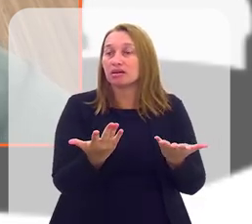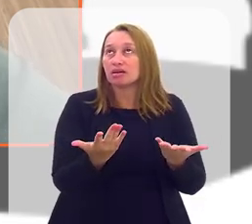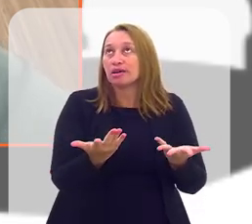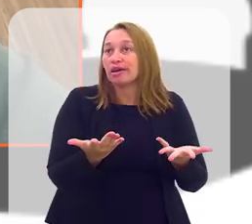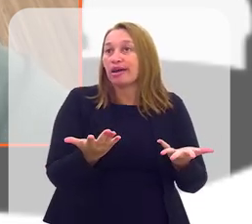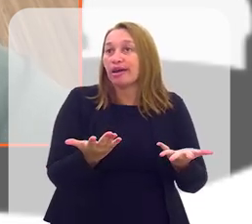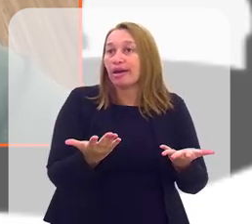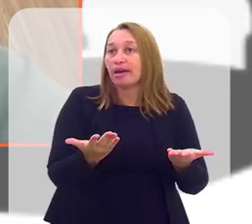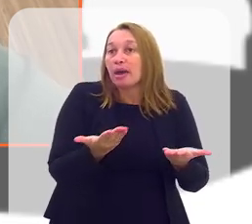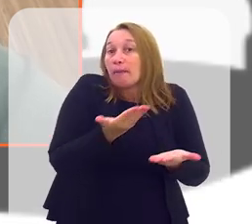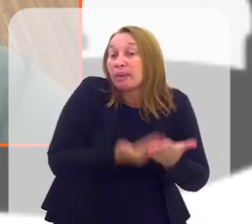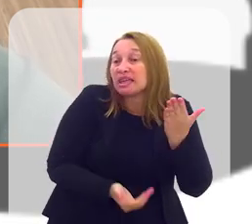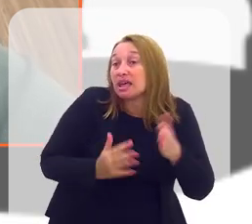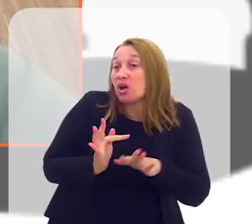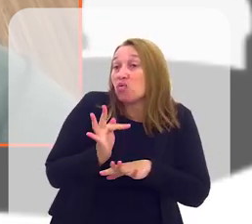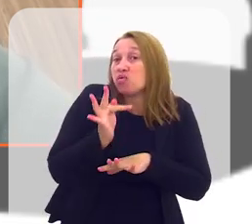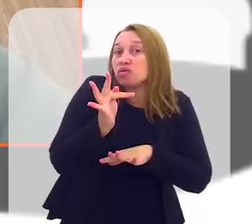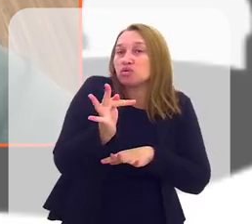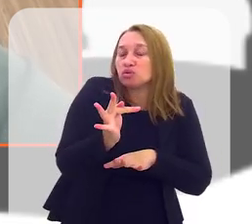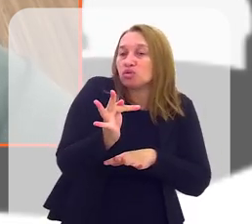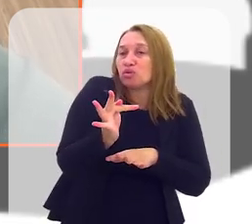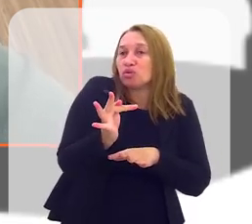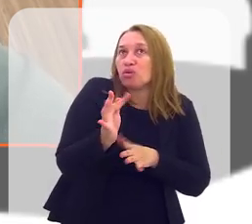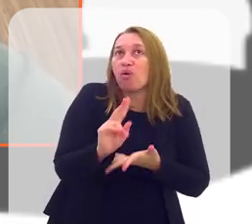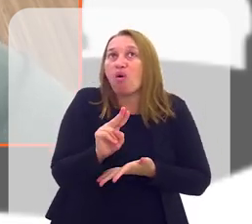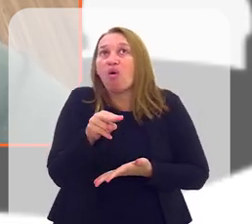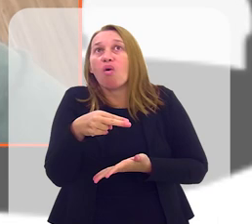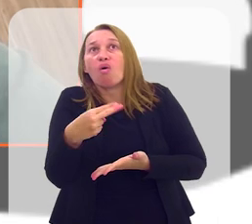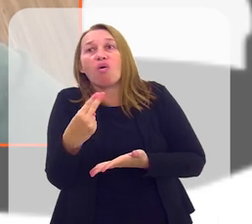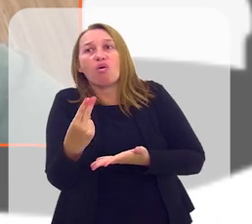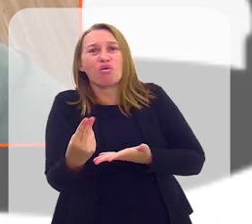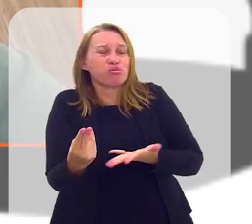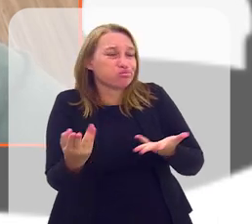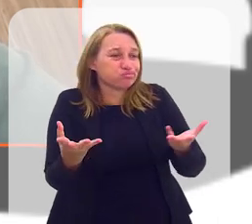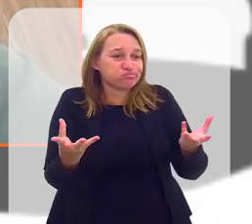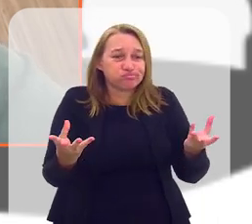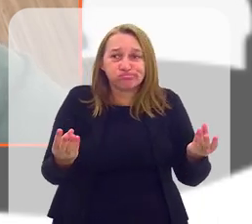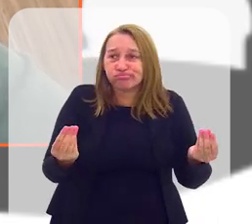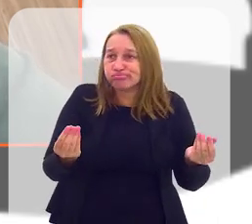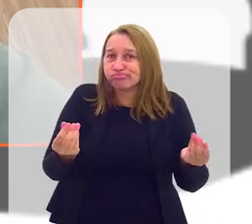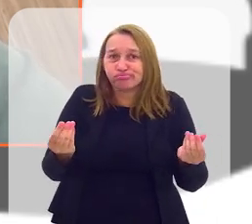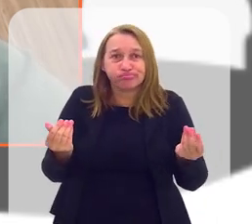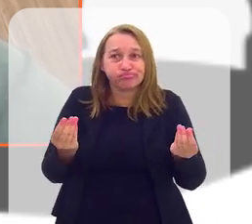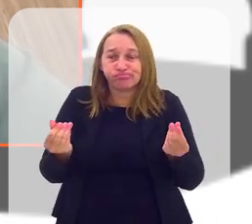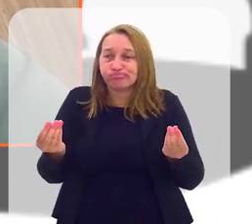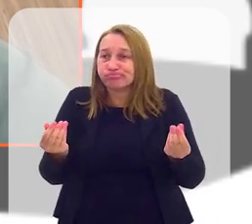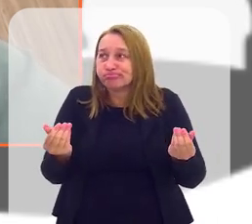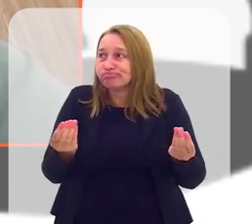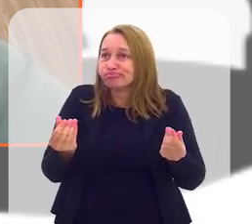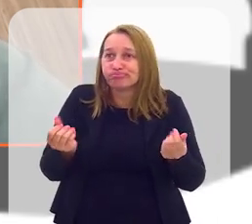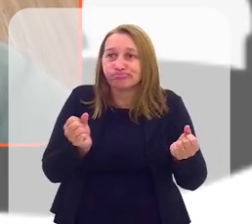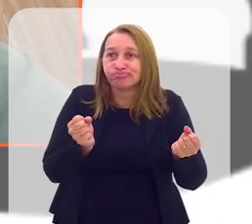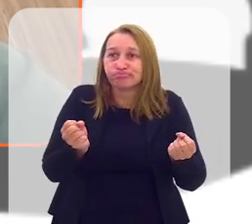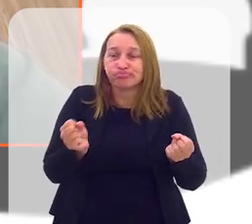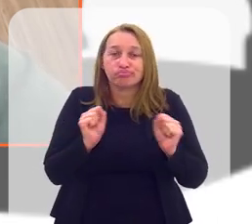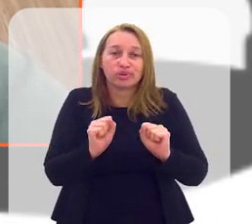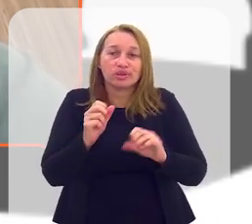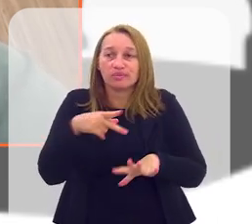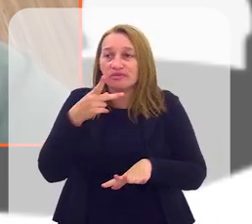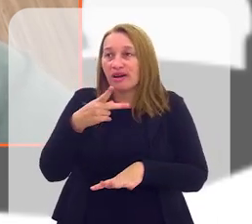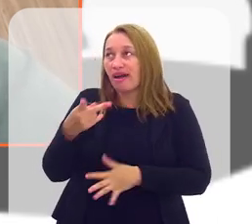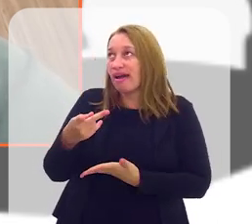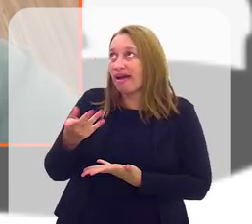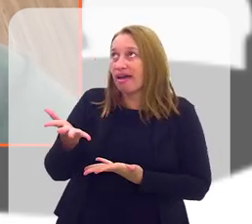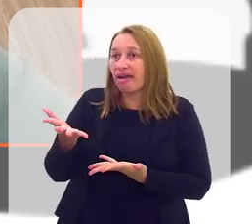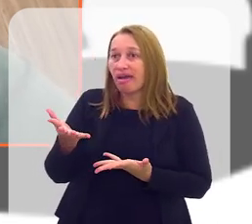habitações que ou ficarão ociosas, é até algo que chega a soar